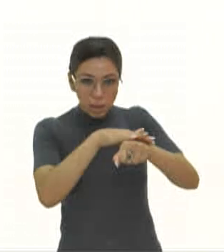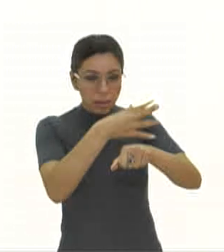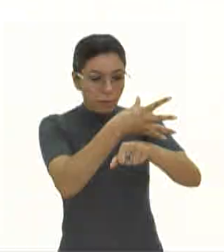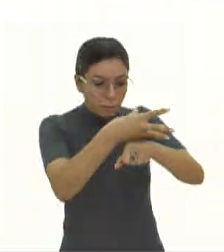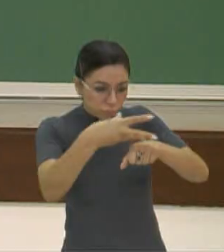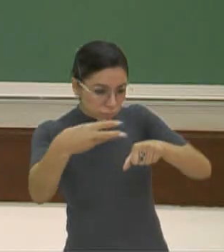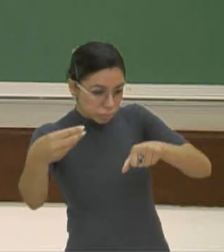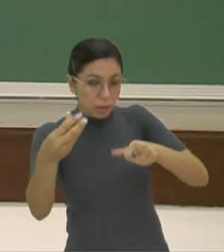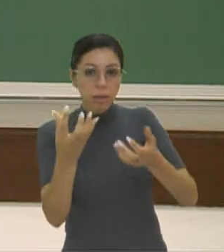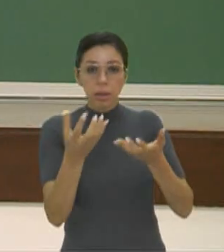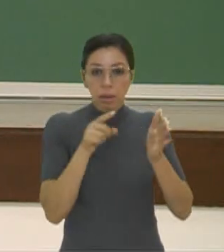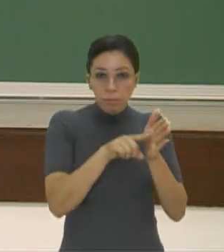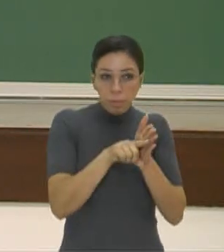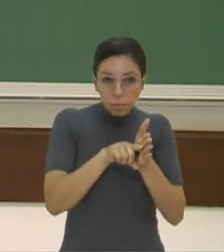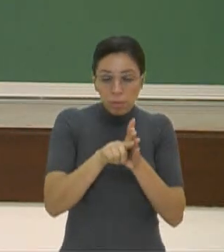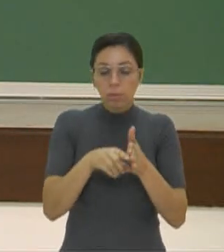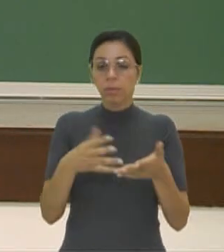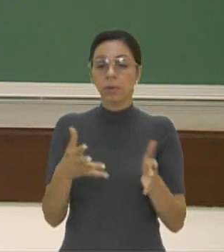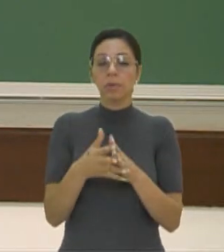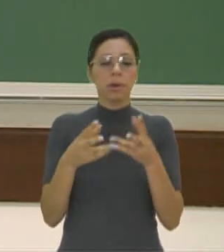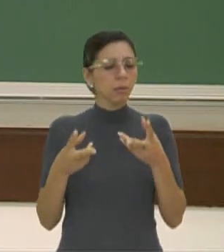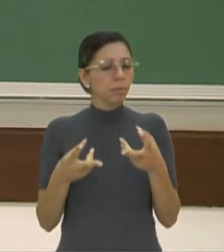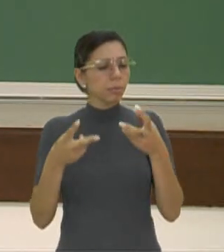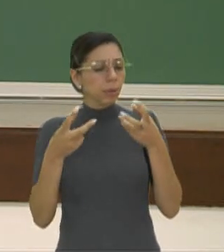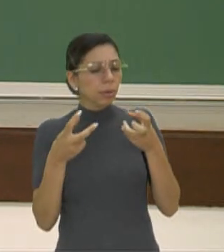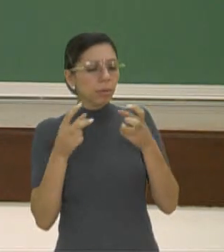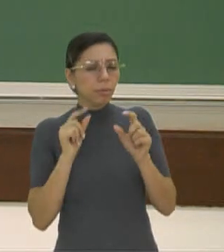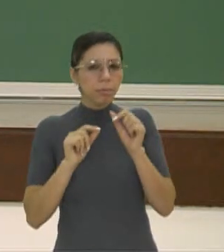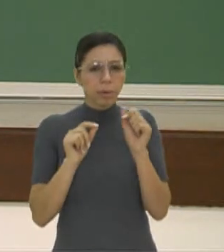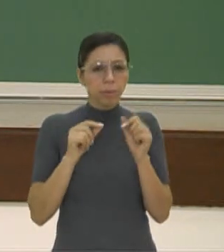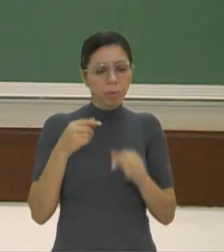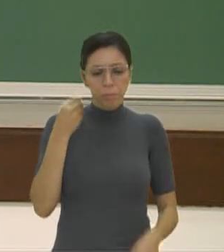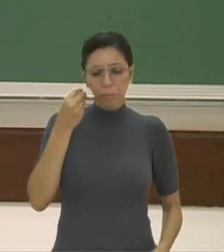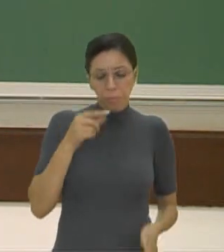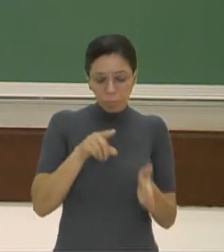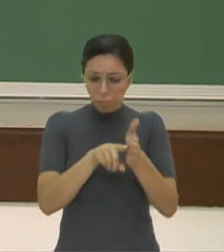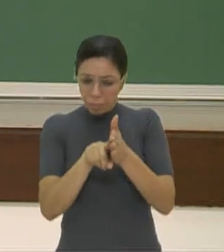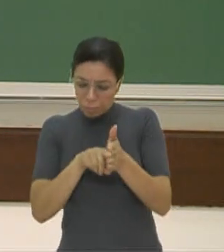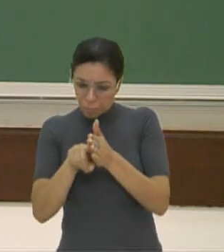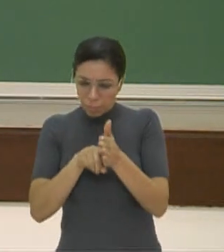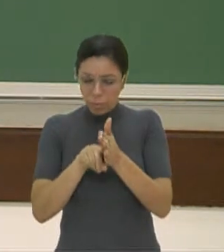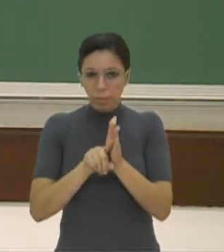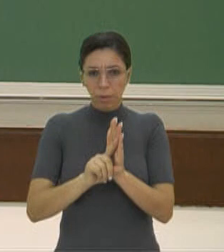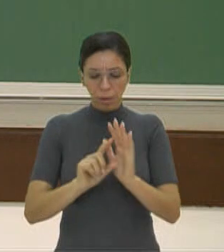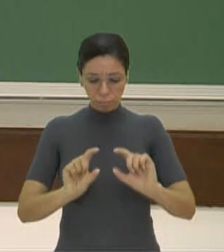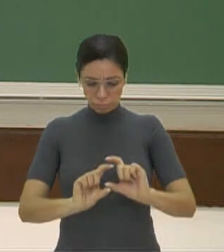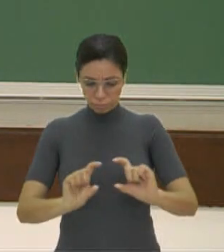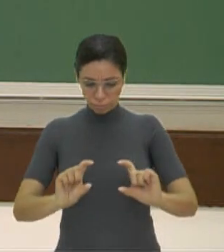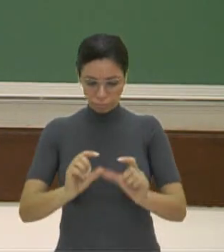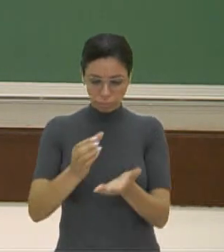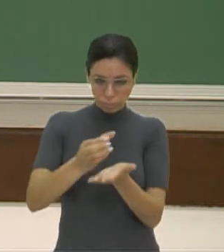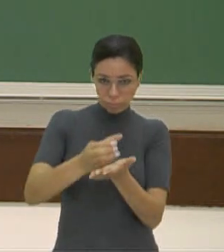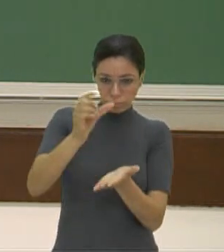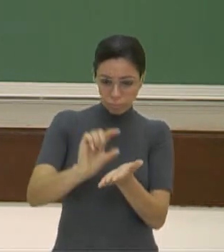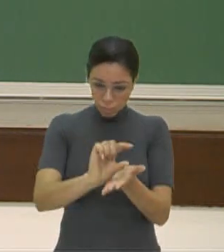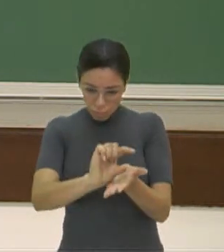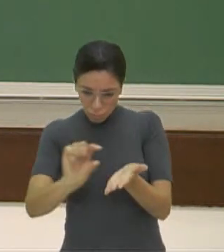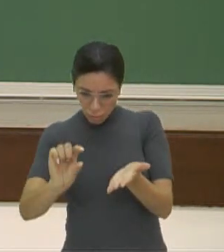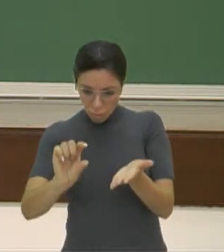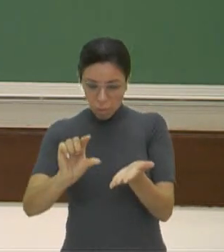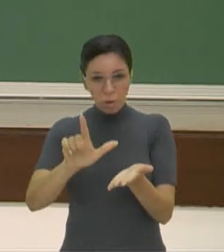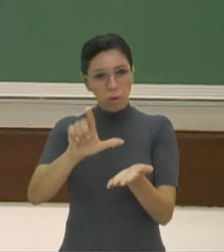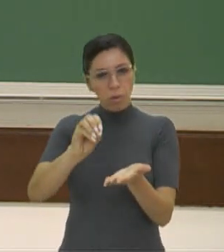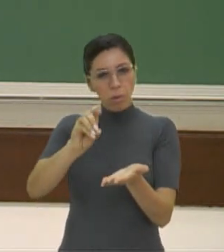que ficou um lodo escuro nos recipientes. It was a disappointing result, but